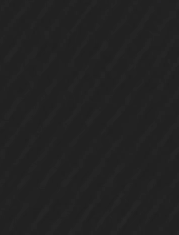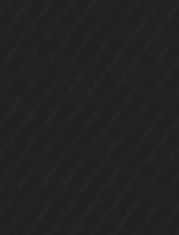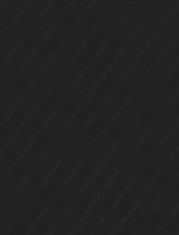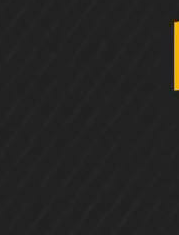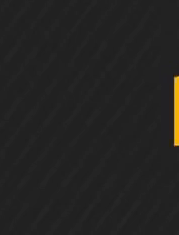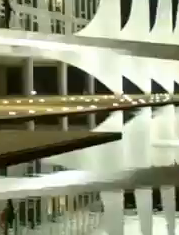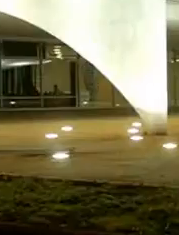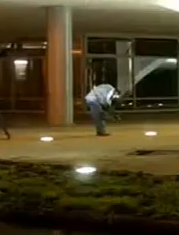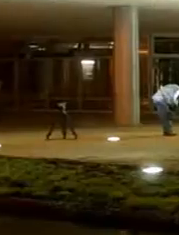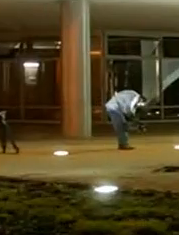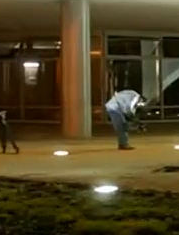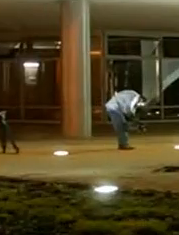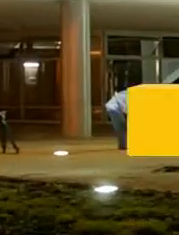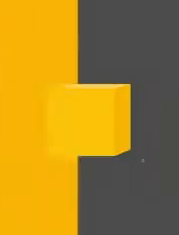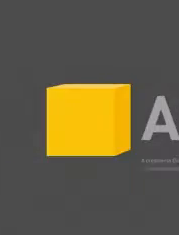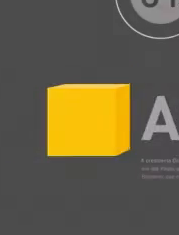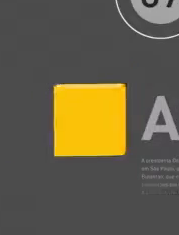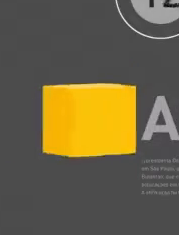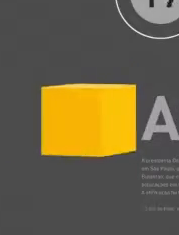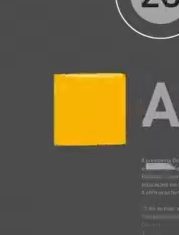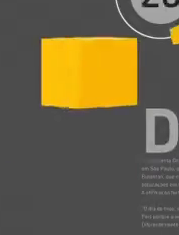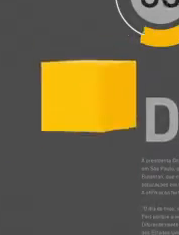E aí